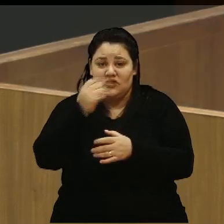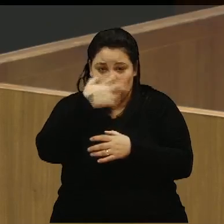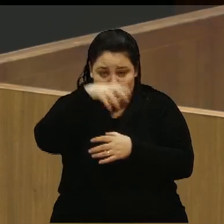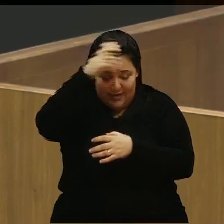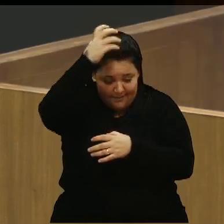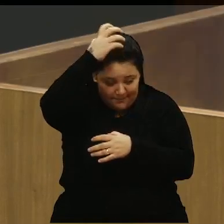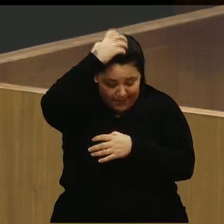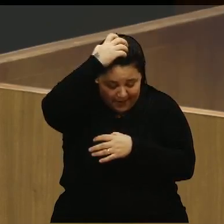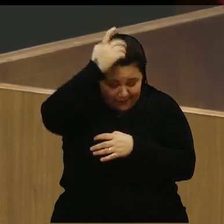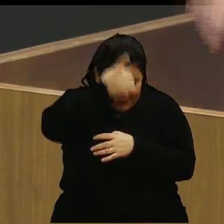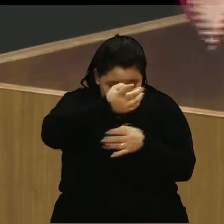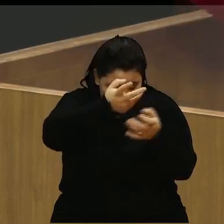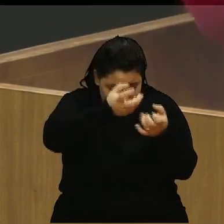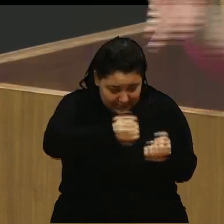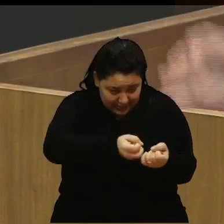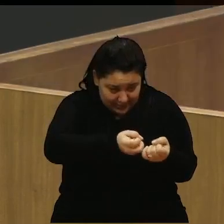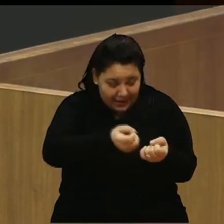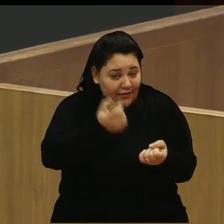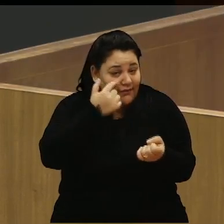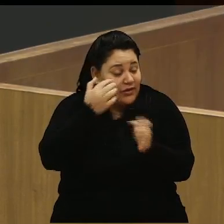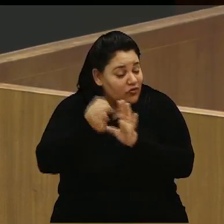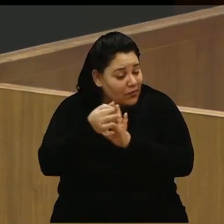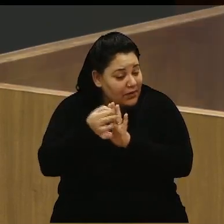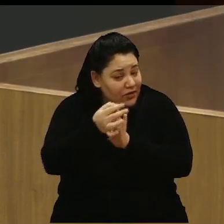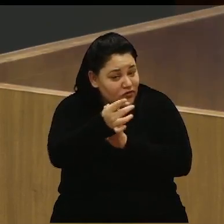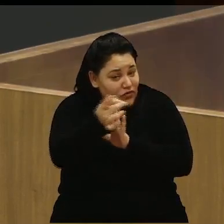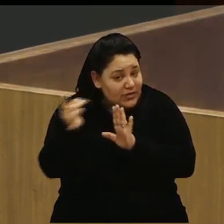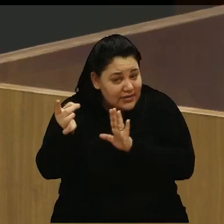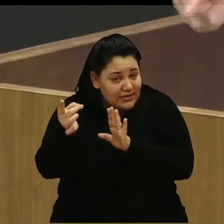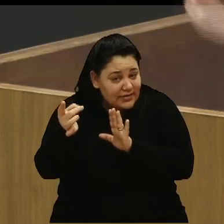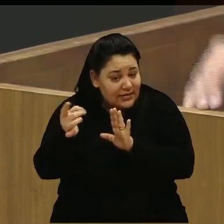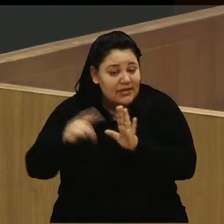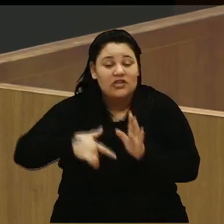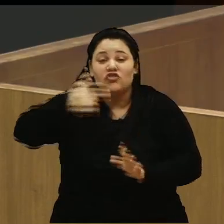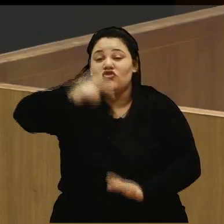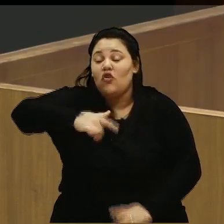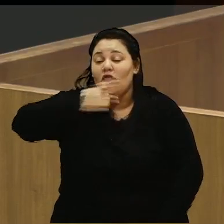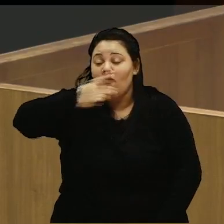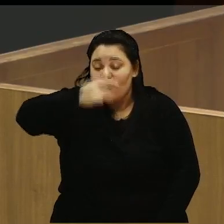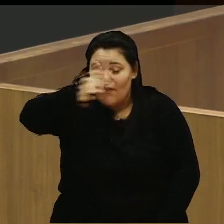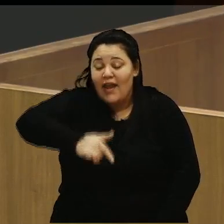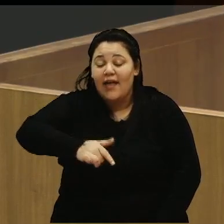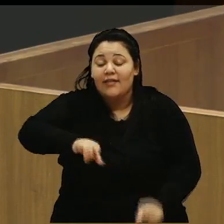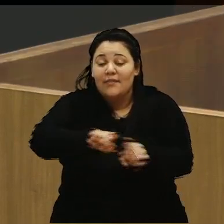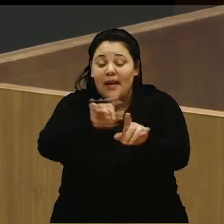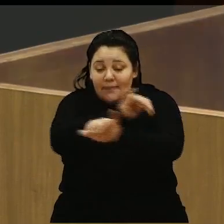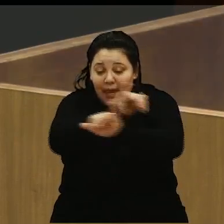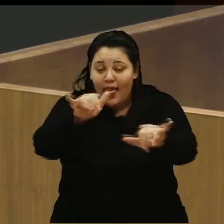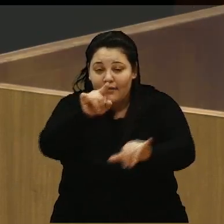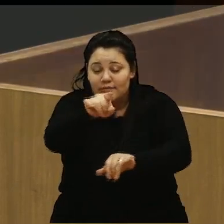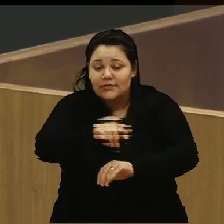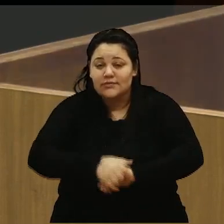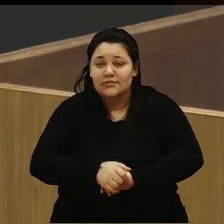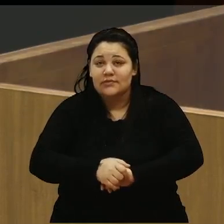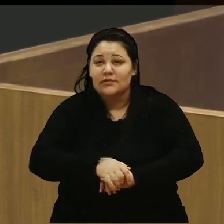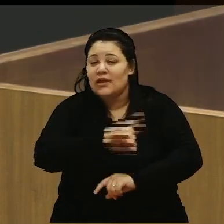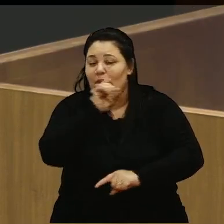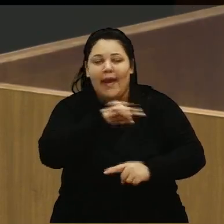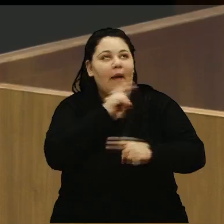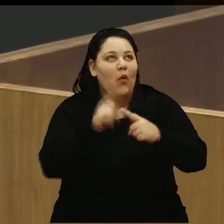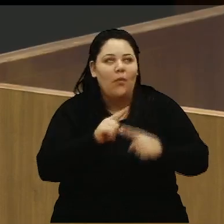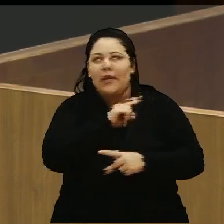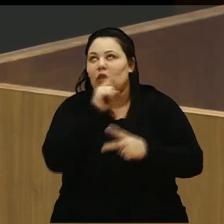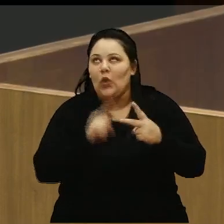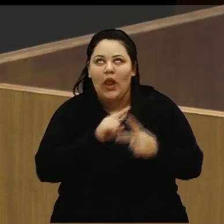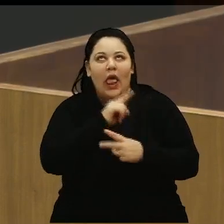vocês, revejam as posições de vocês. E aí, mais uma coisa que eu tenho para falar para os senhores. Não foi uma nem duas vezes que